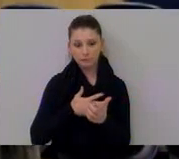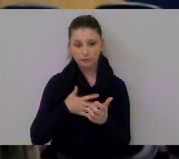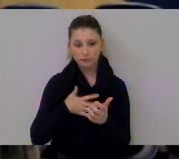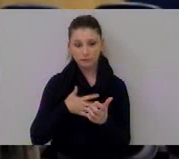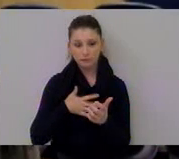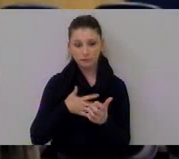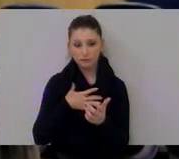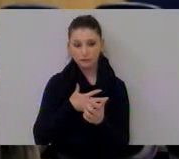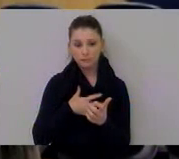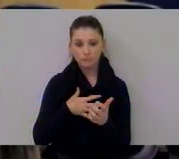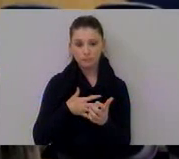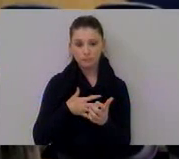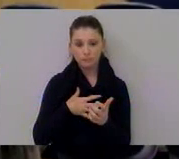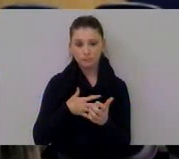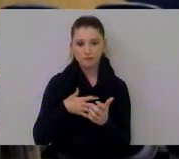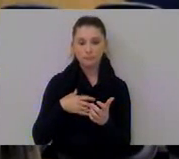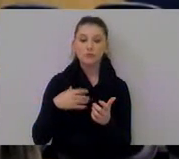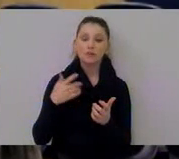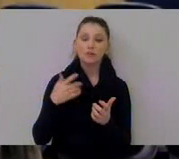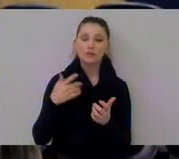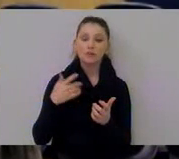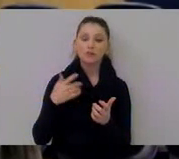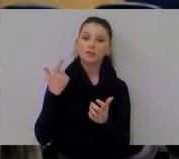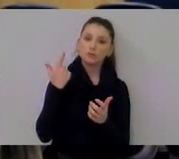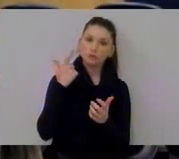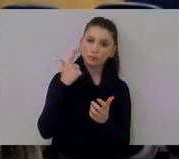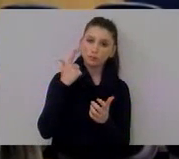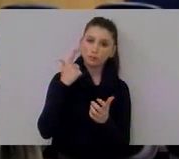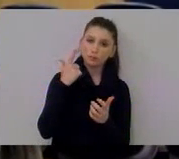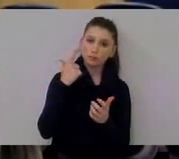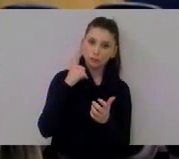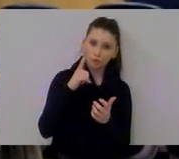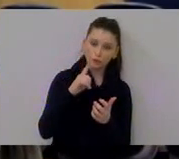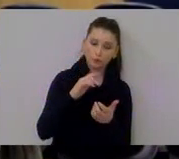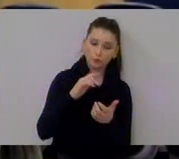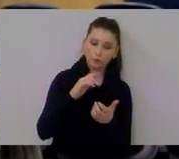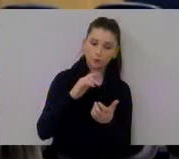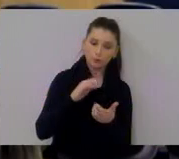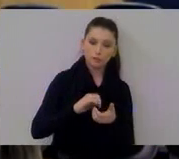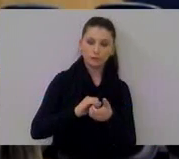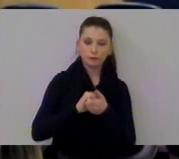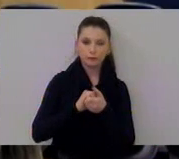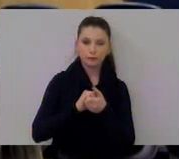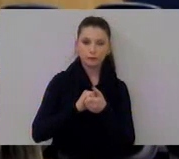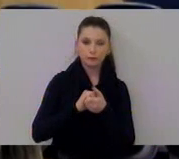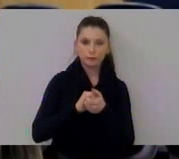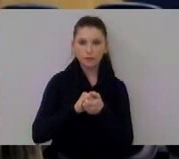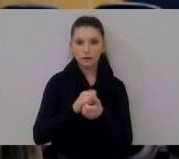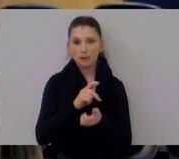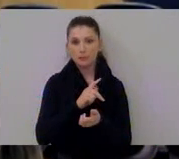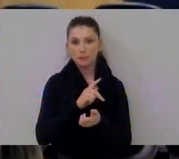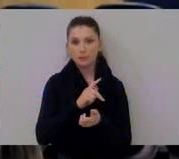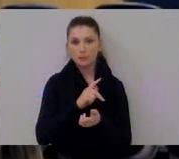mais uma vez cumprimentar o presidente e concordo com as suas palavras,